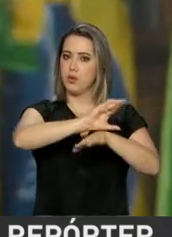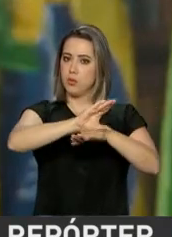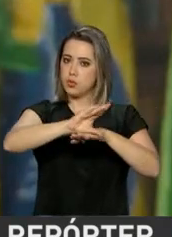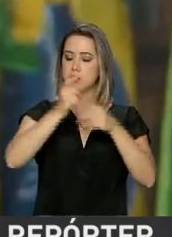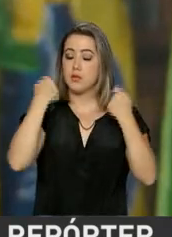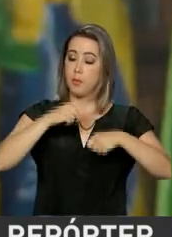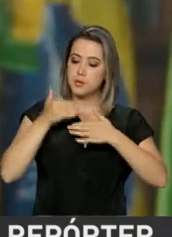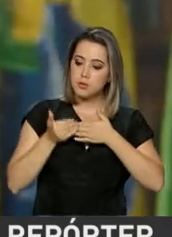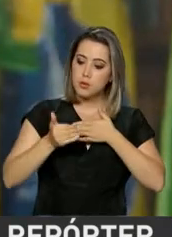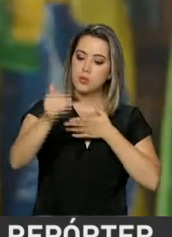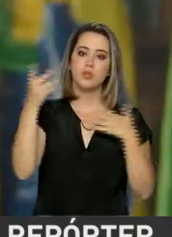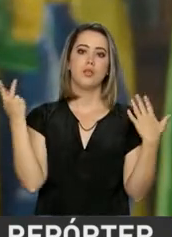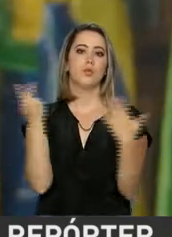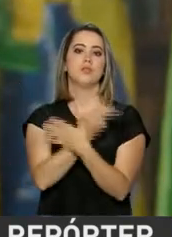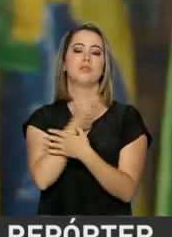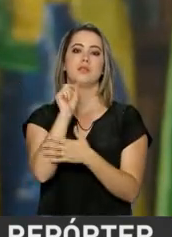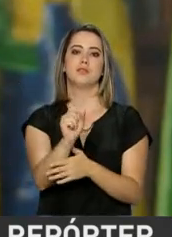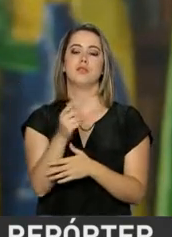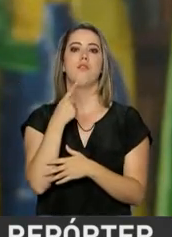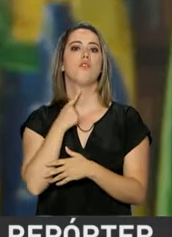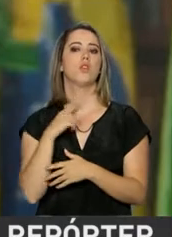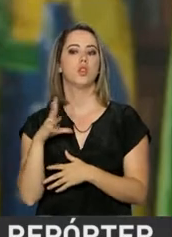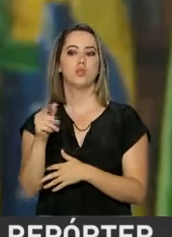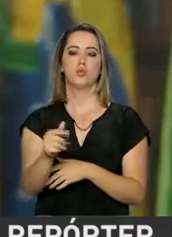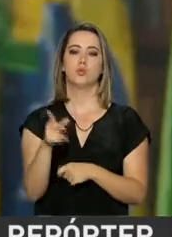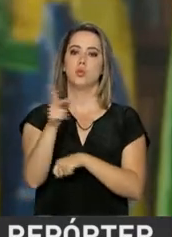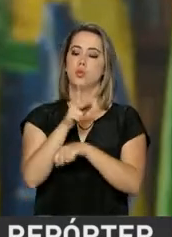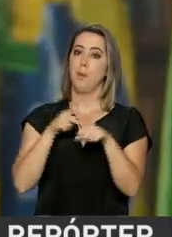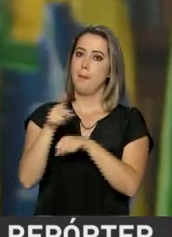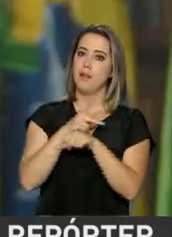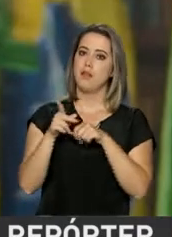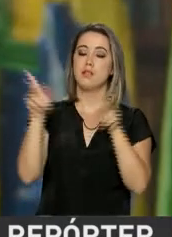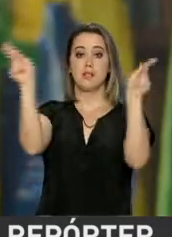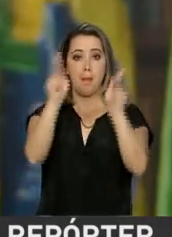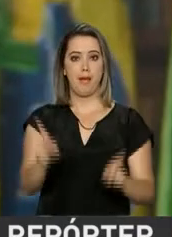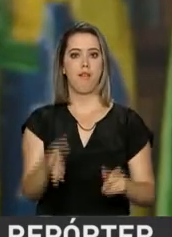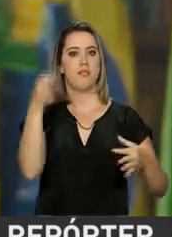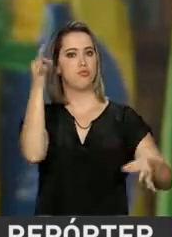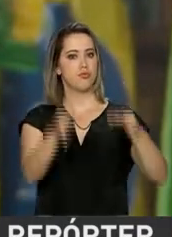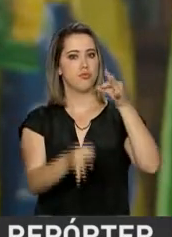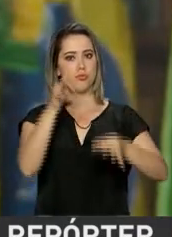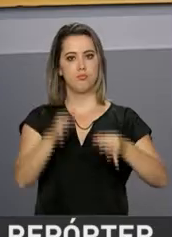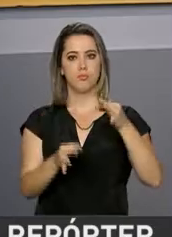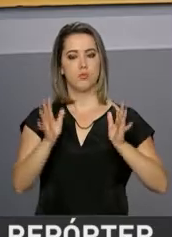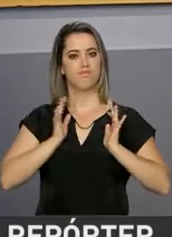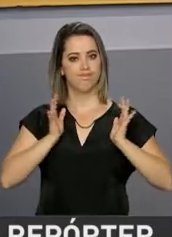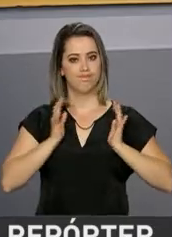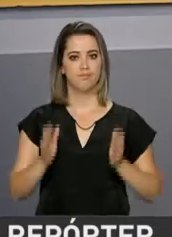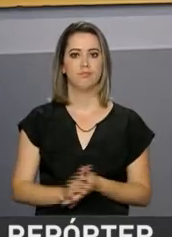para que se realize o desejo de todos o brasil classificado justo e próximo